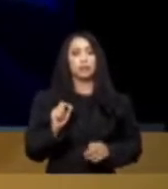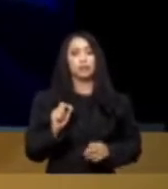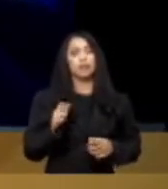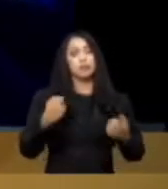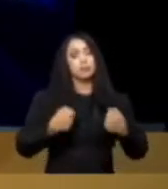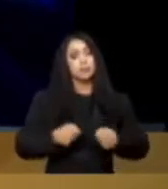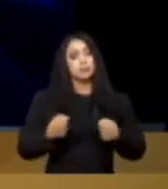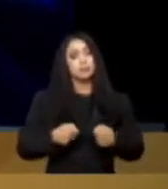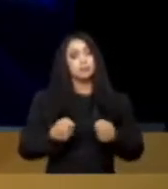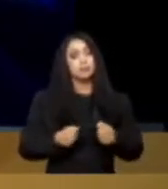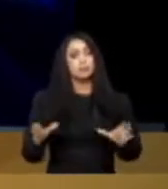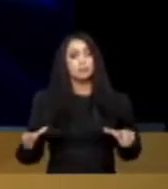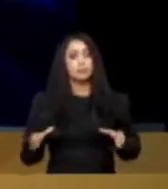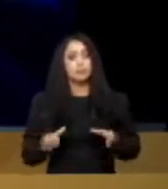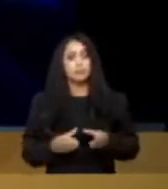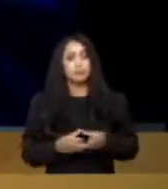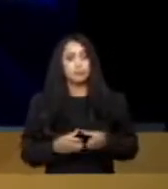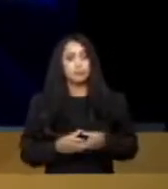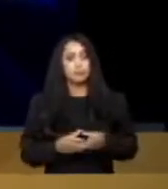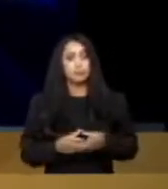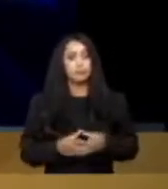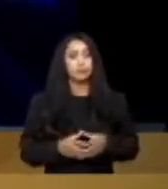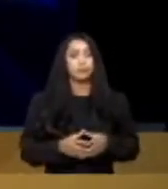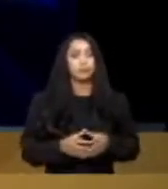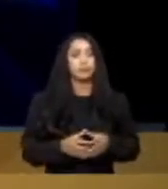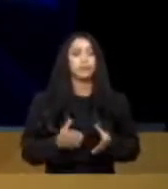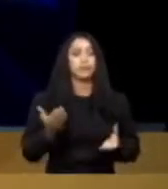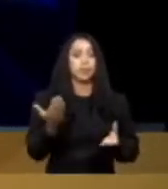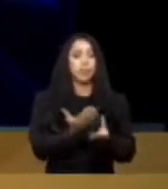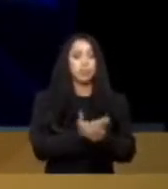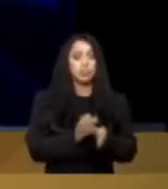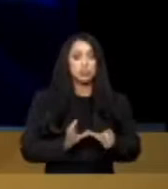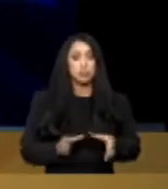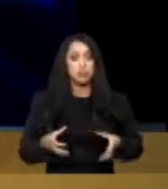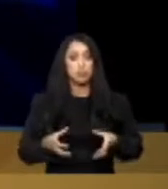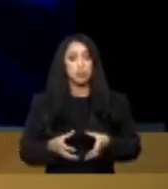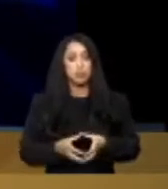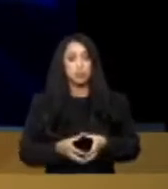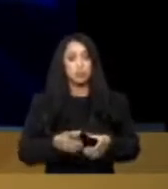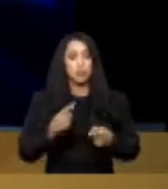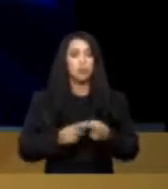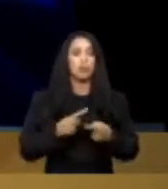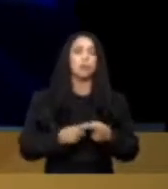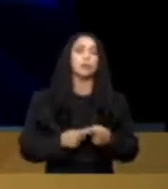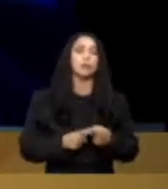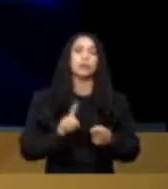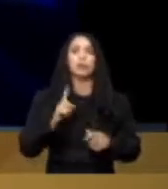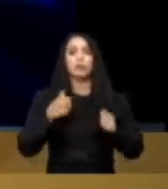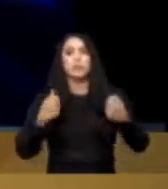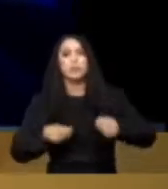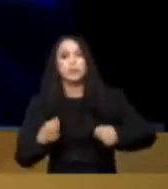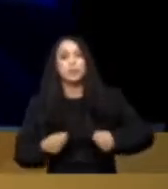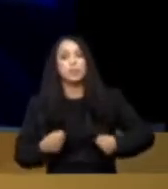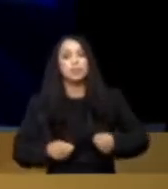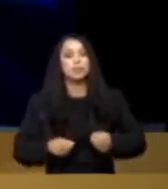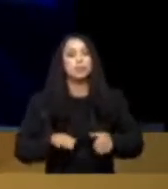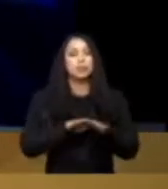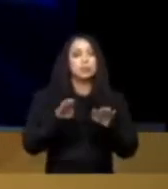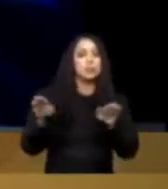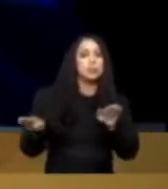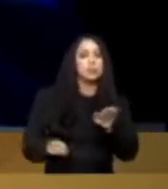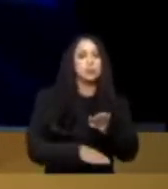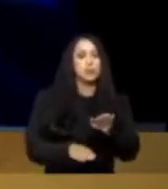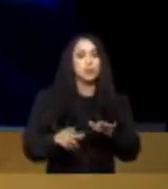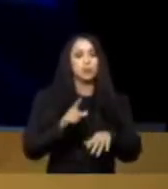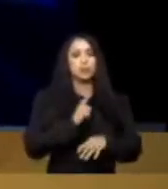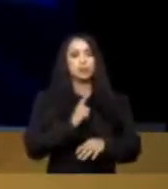insuficiente para evitar a escolha seletiva do foro para o processamento da ação coletiva, seja porque desnecessário e desproporcional ao